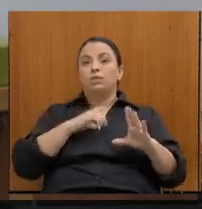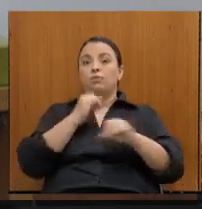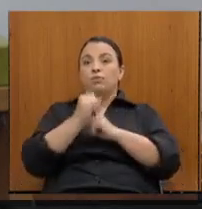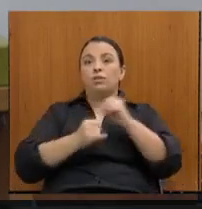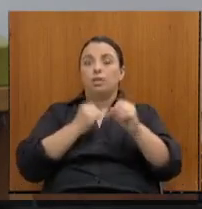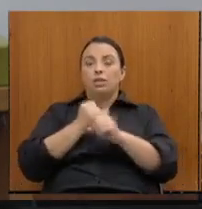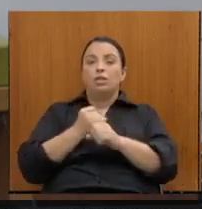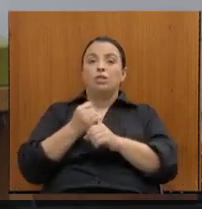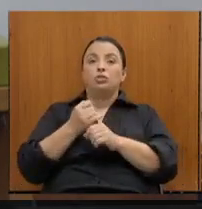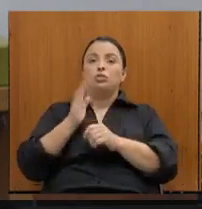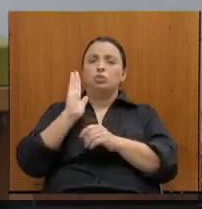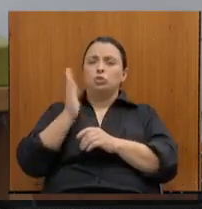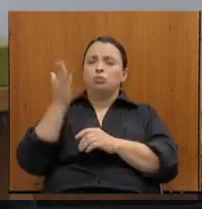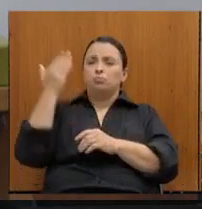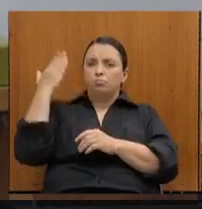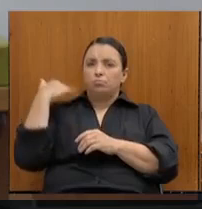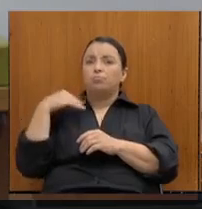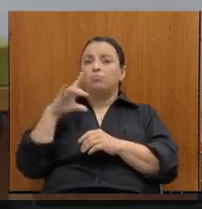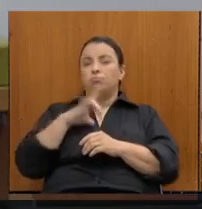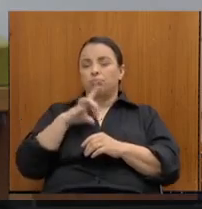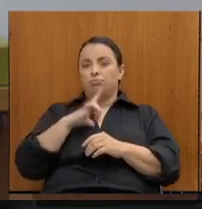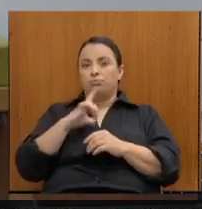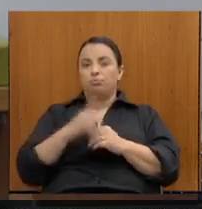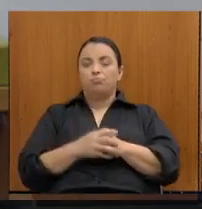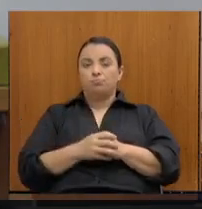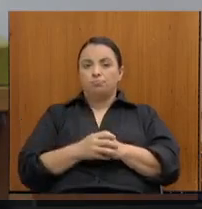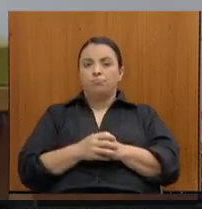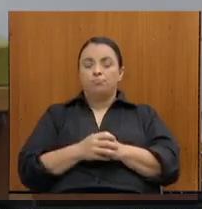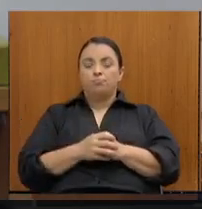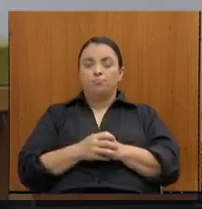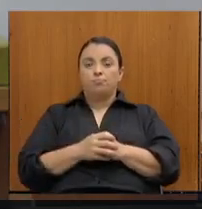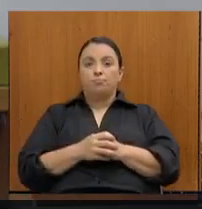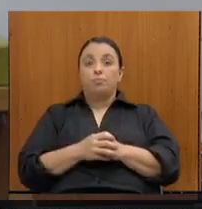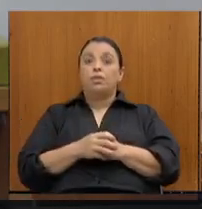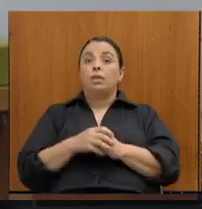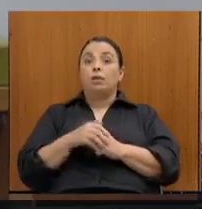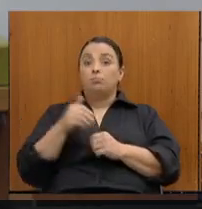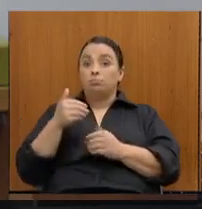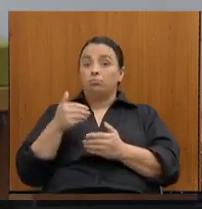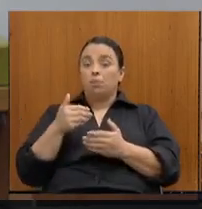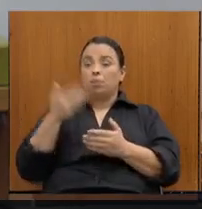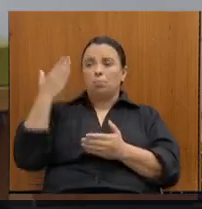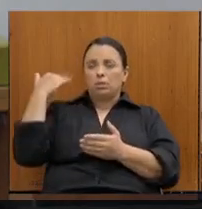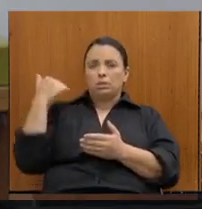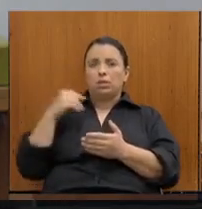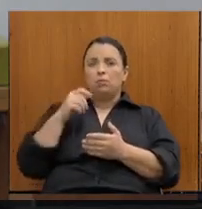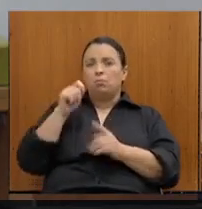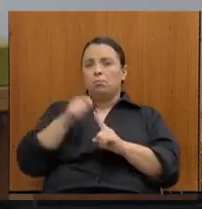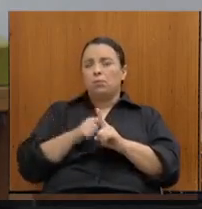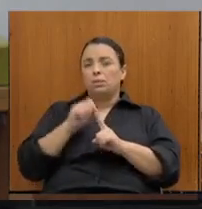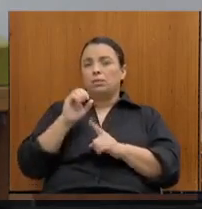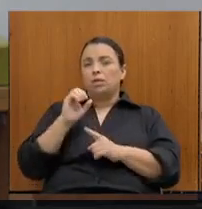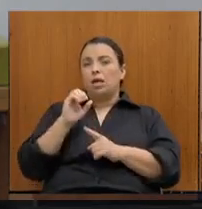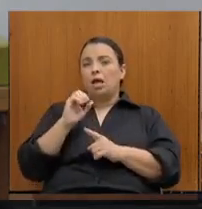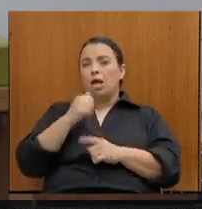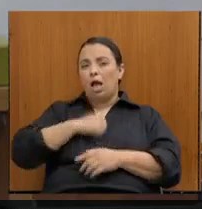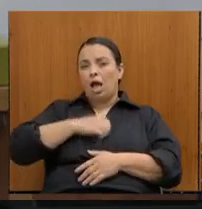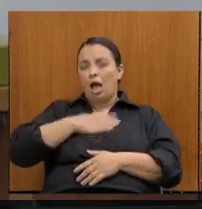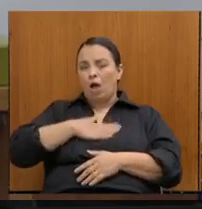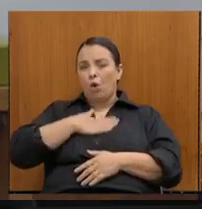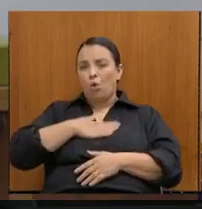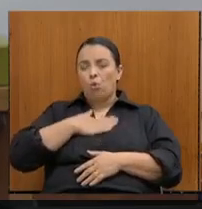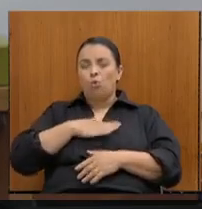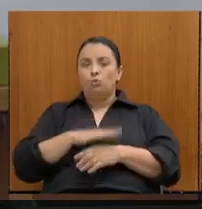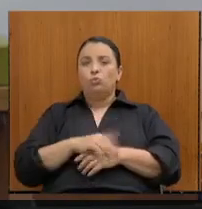assim por diante o próximo por favor e agora em agosto no dia quatro de agosto Como já foi dito aqui o governo o